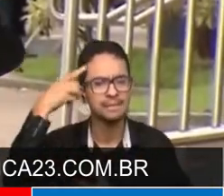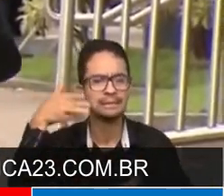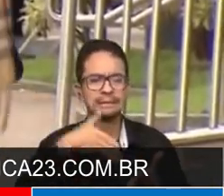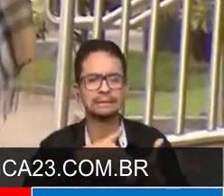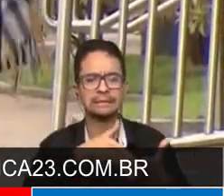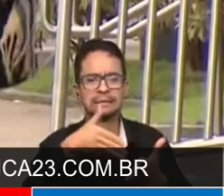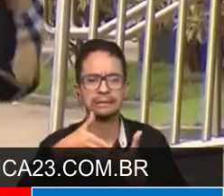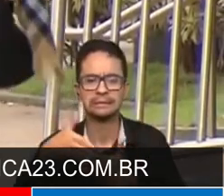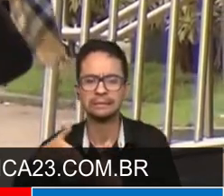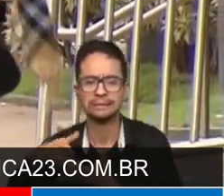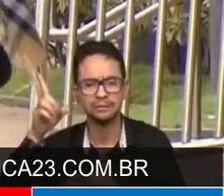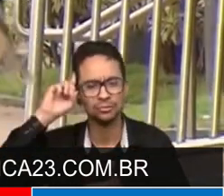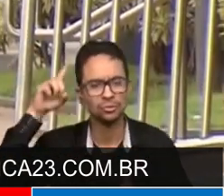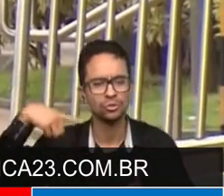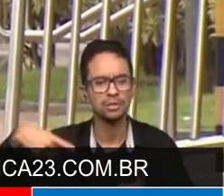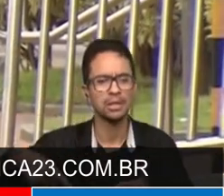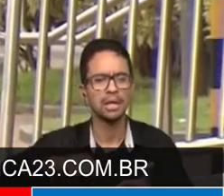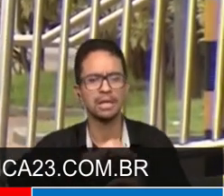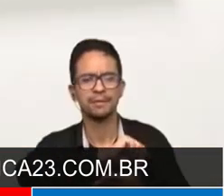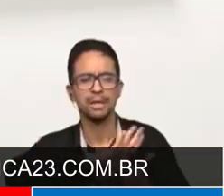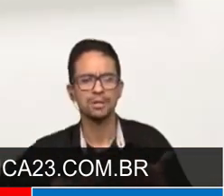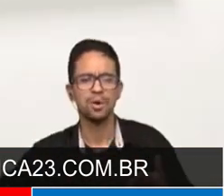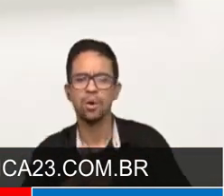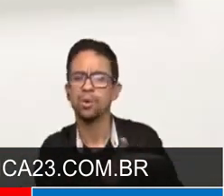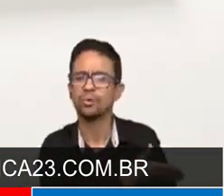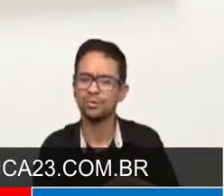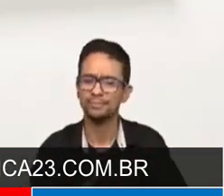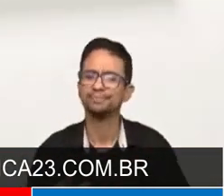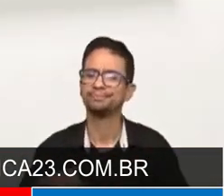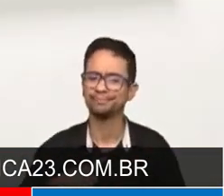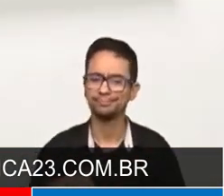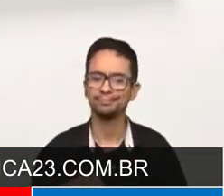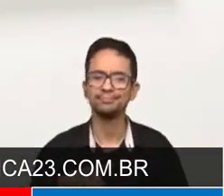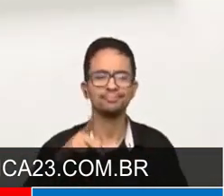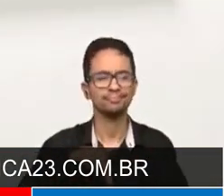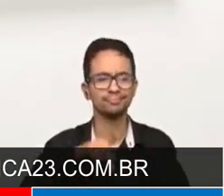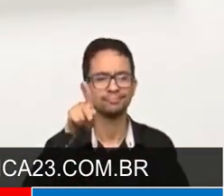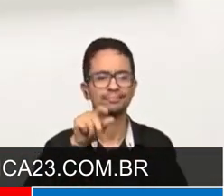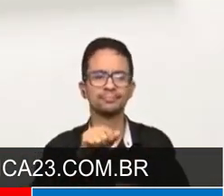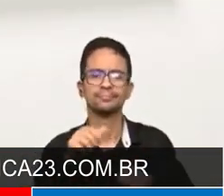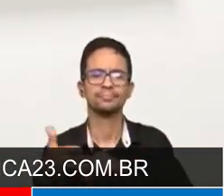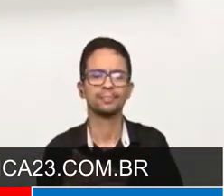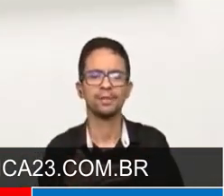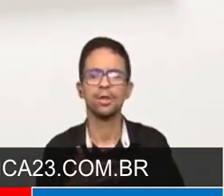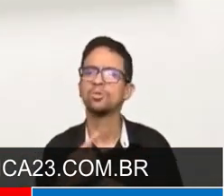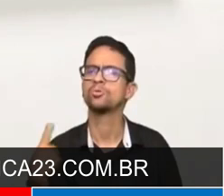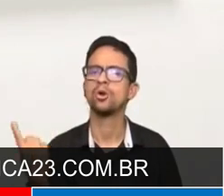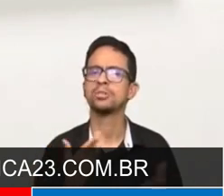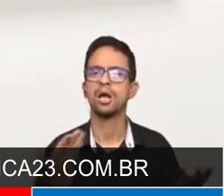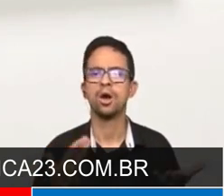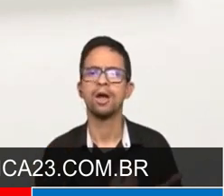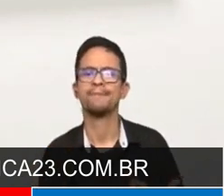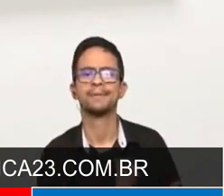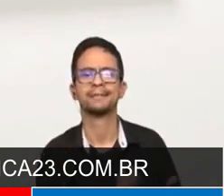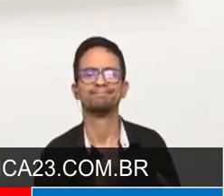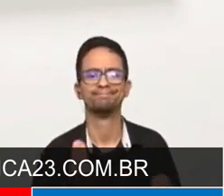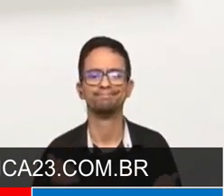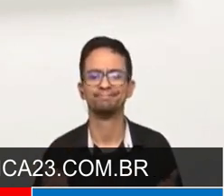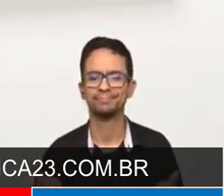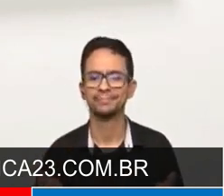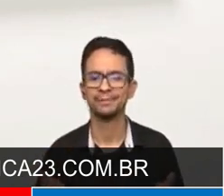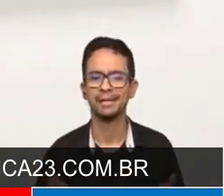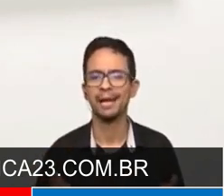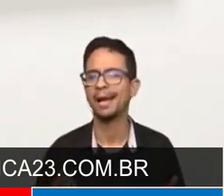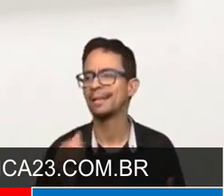atividades diárias que antes eram comuns. Pós-pandemia, eu costumo dizer que nós estamos vivendo uma